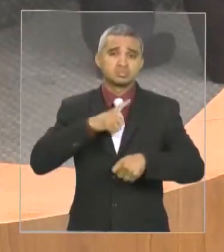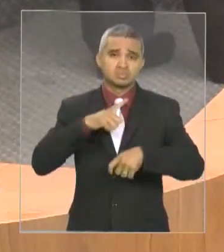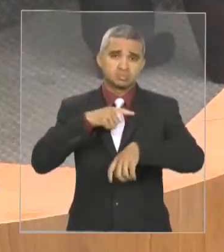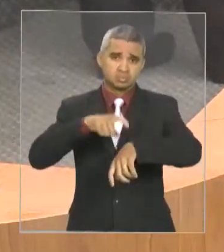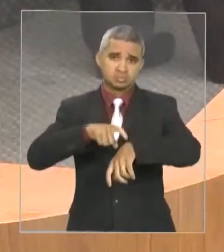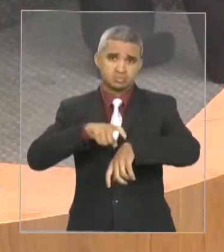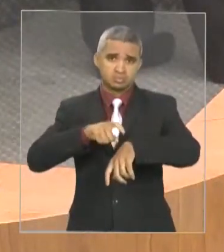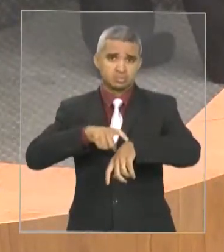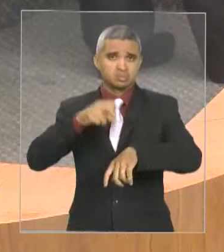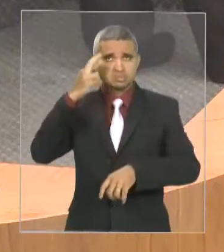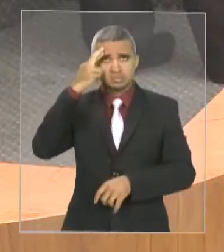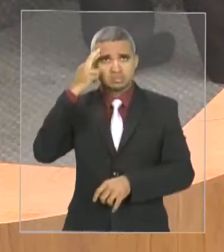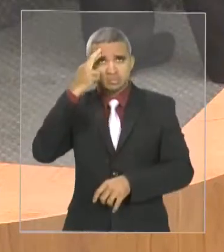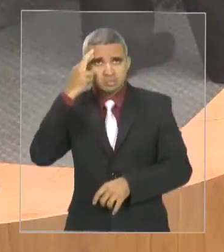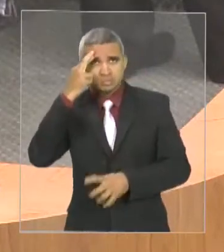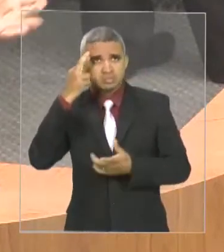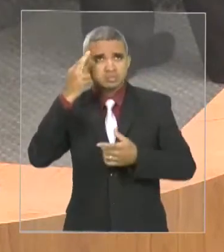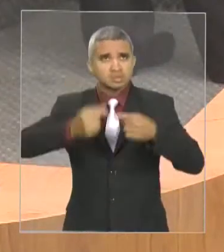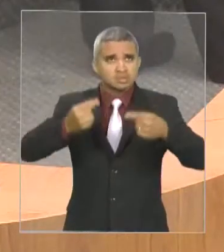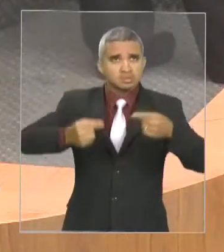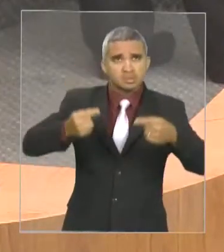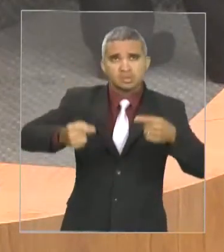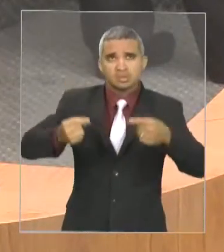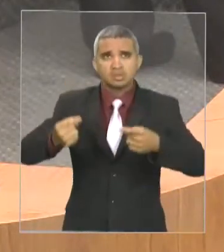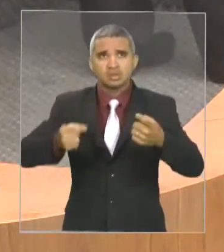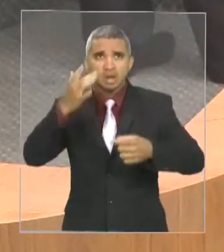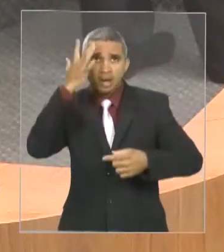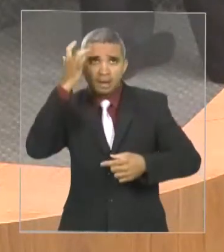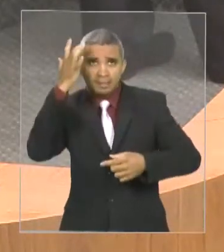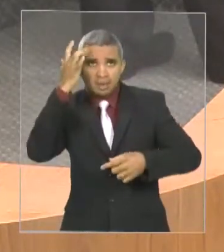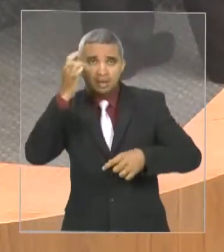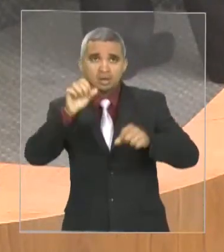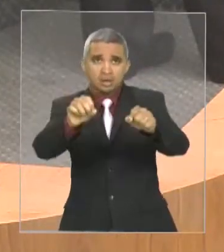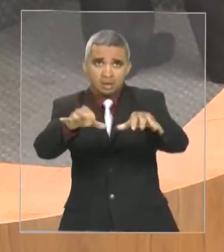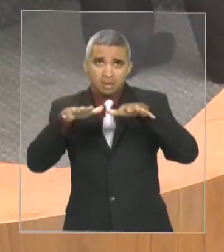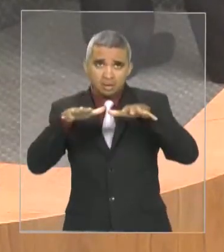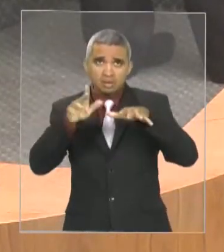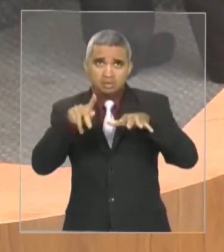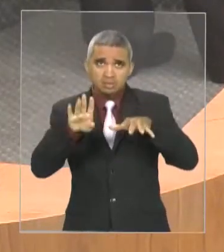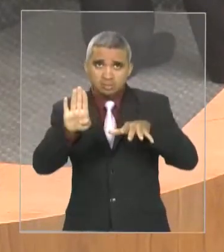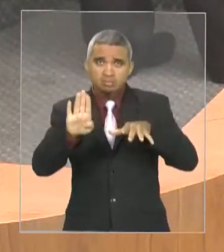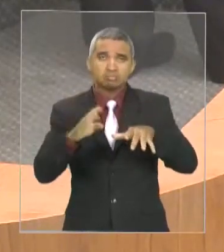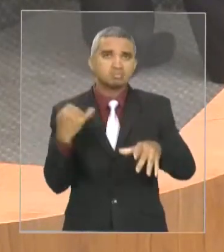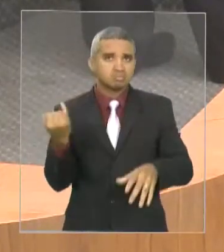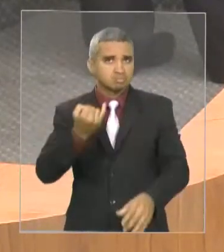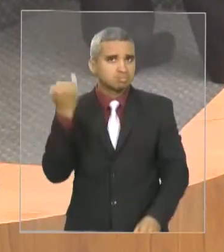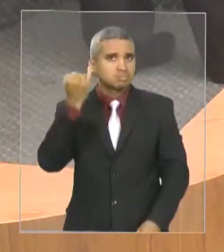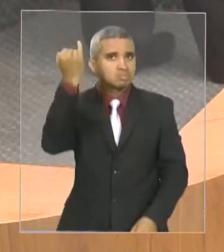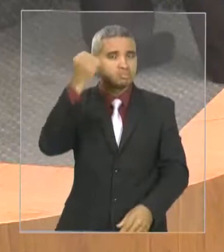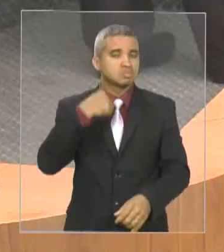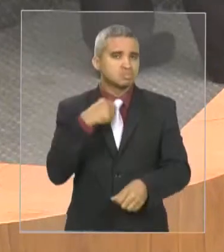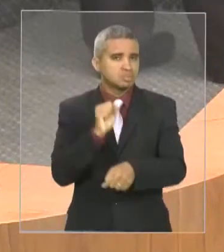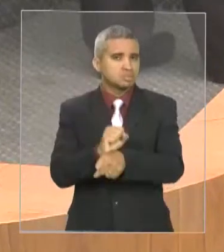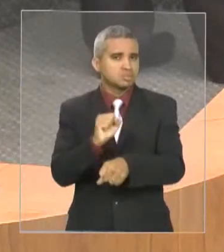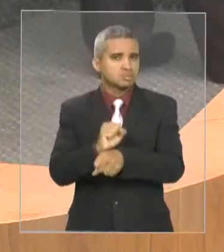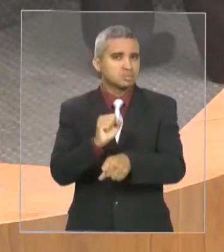realmente de reflexão, de debate. A audiência pública amanhã é importante. Espero que muitos colegas aqui